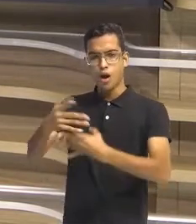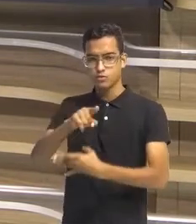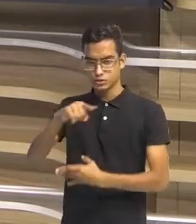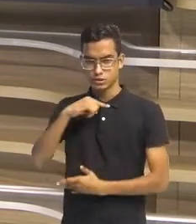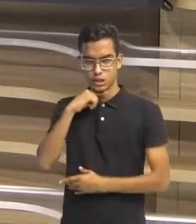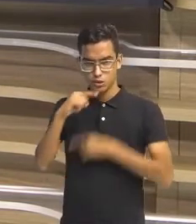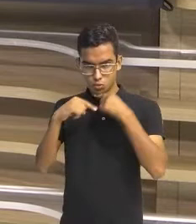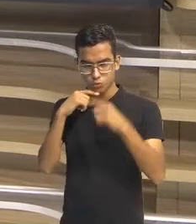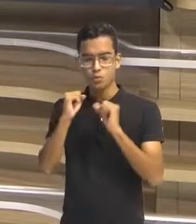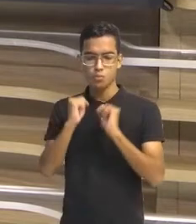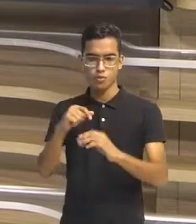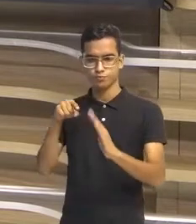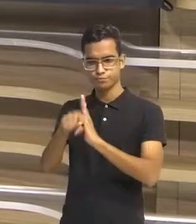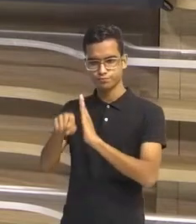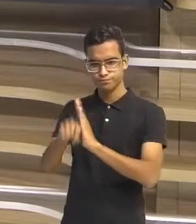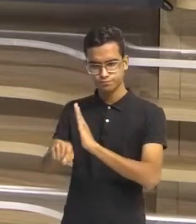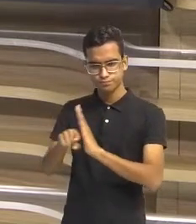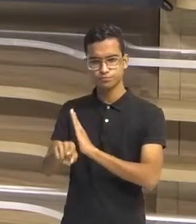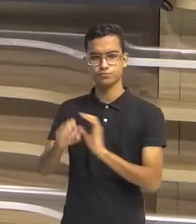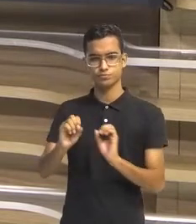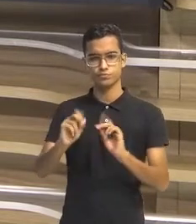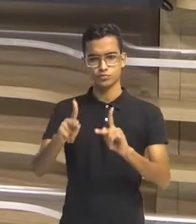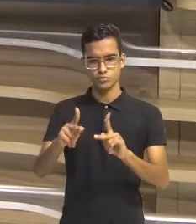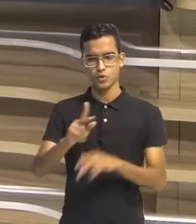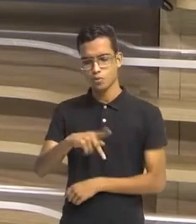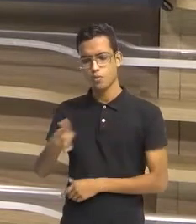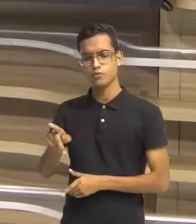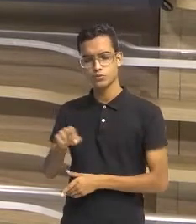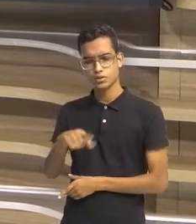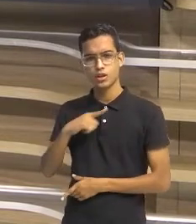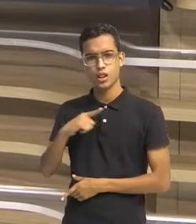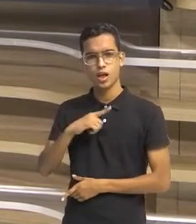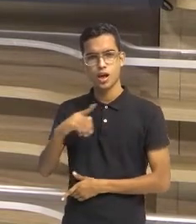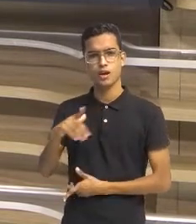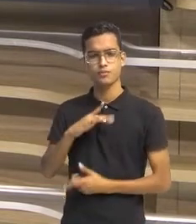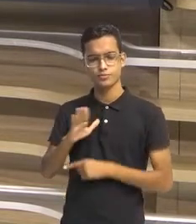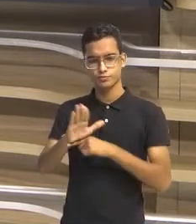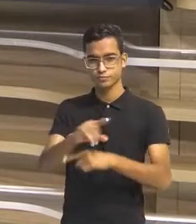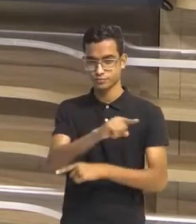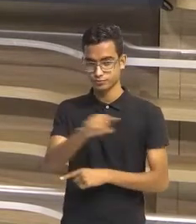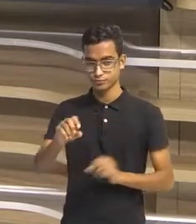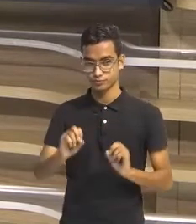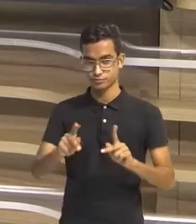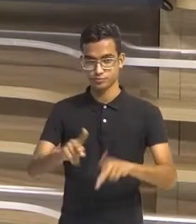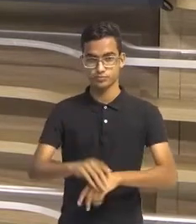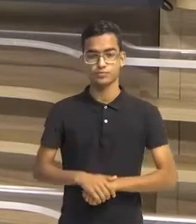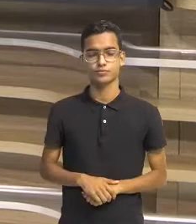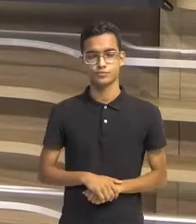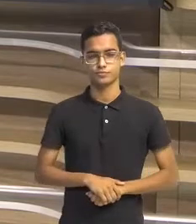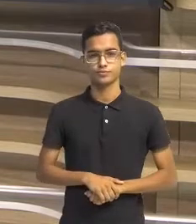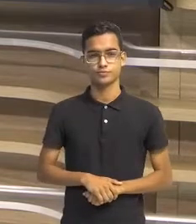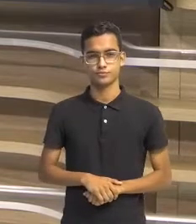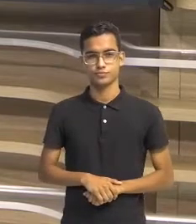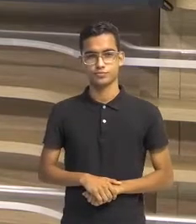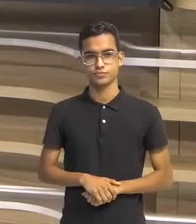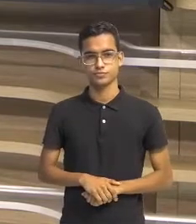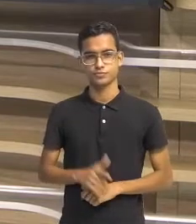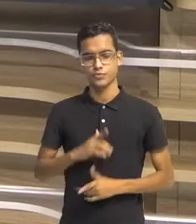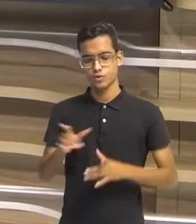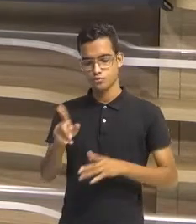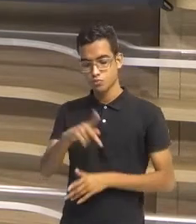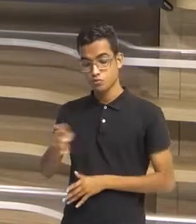vocês podem perguntar ali para a professora Darlinda, a professora Cristiane, o professor Paulo, tá? Eles vão estar ali